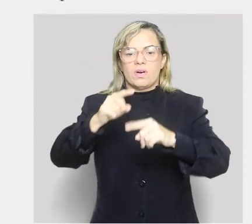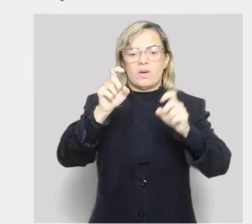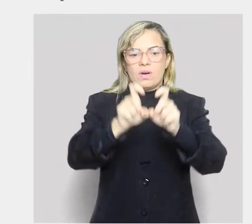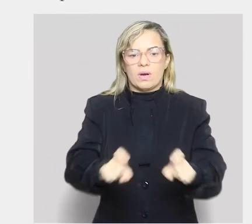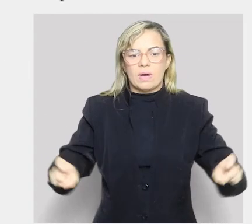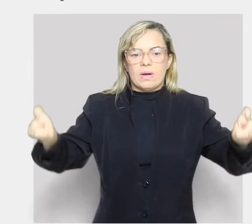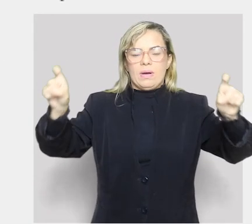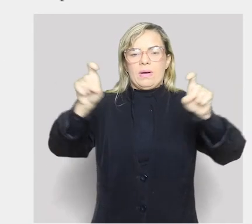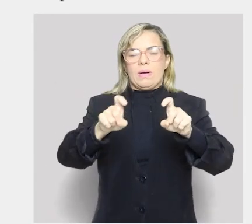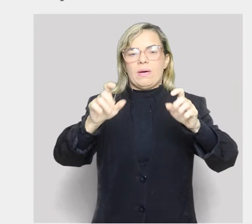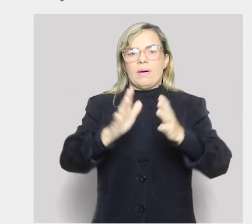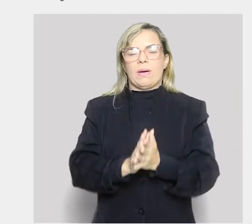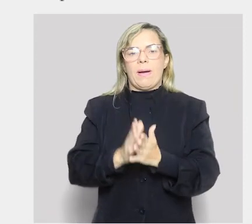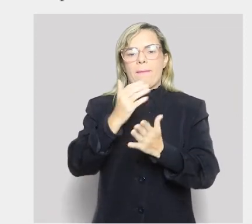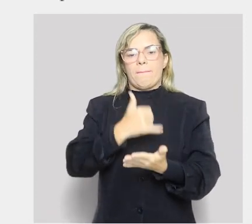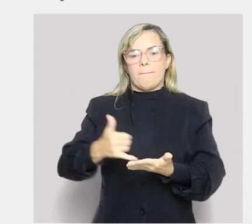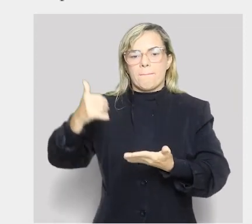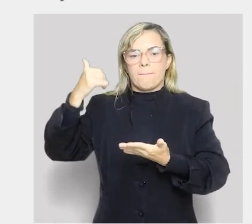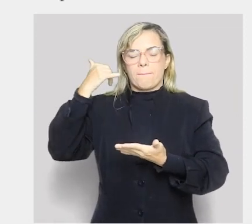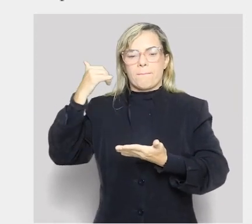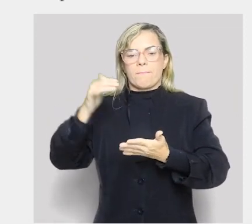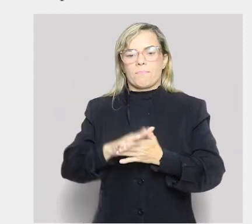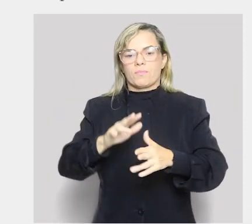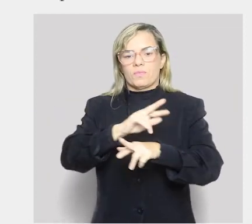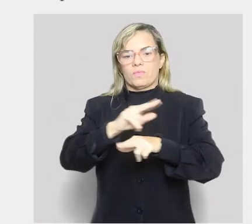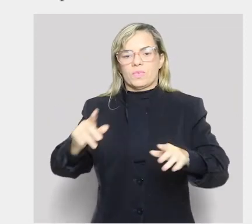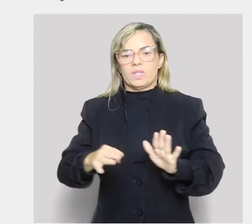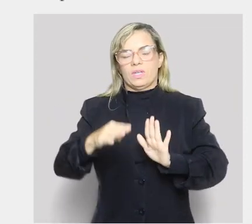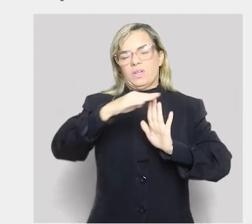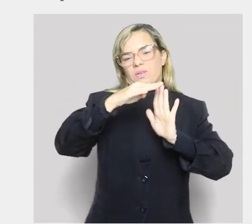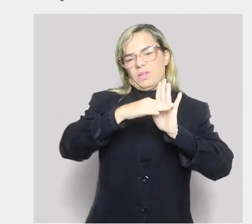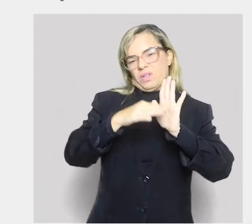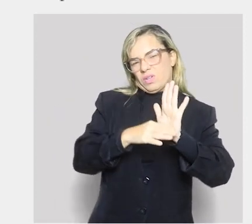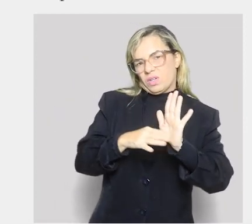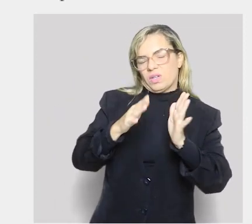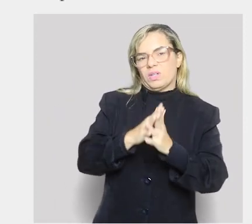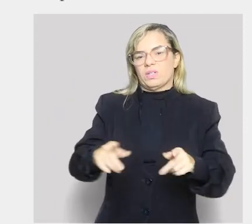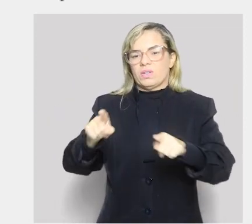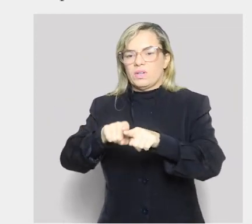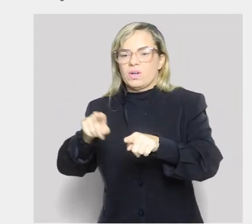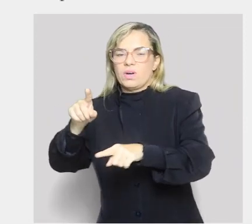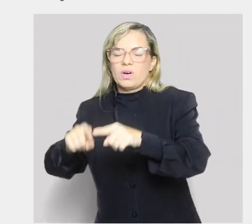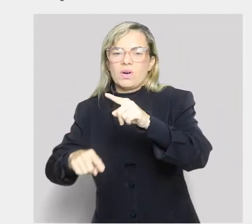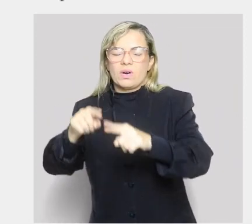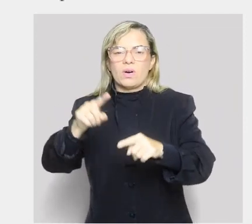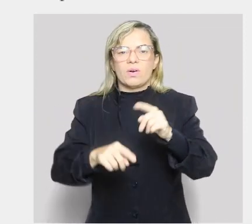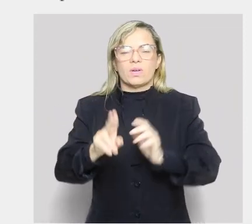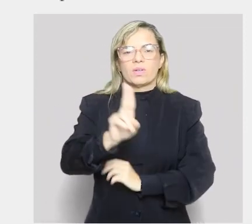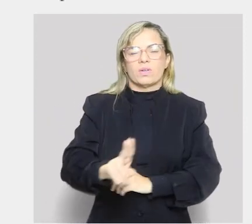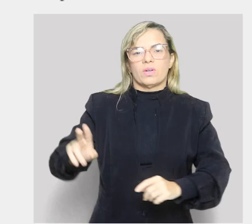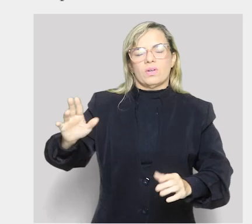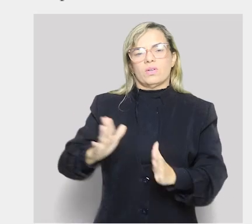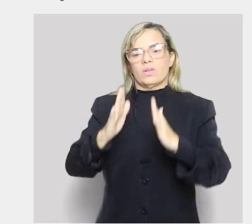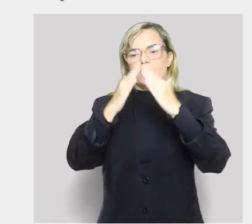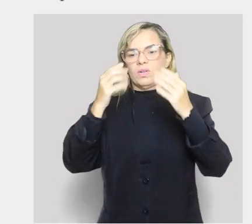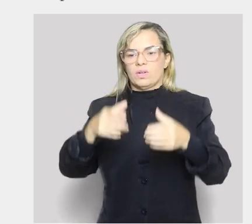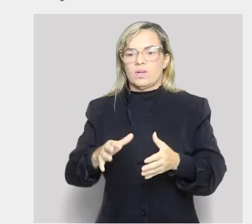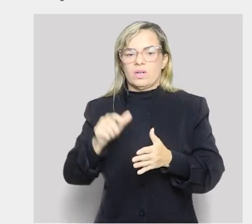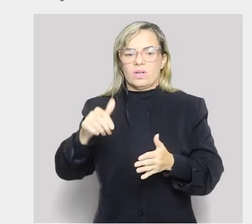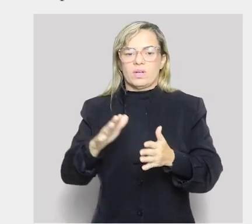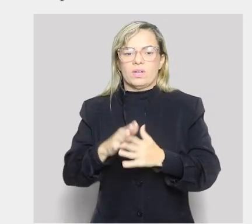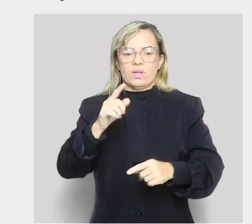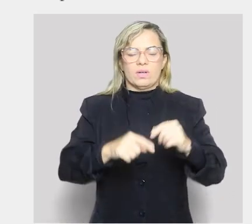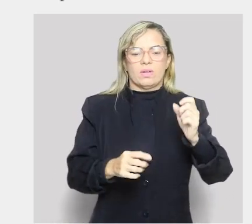informática e telefonia, mas a lista inclui eletrodomésticos, equipamentos médicos, brinquedos,